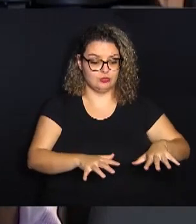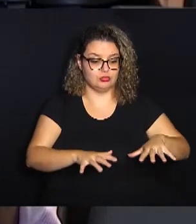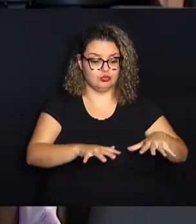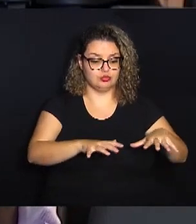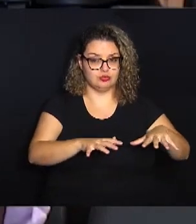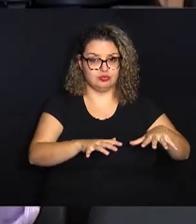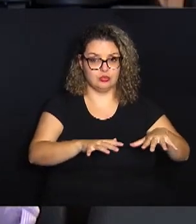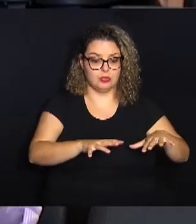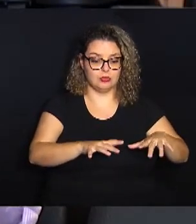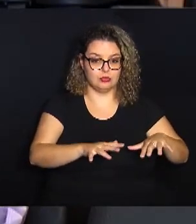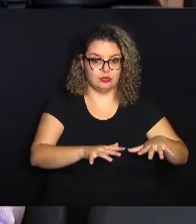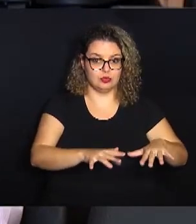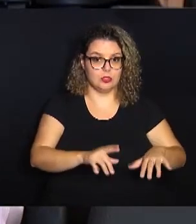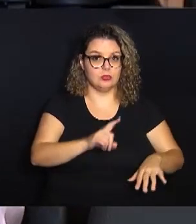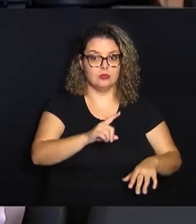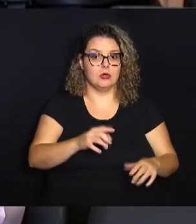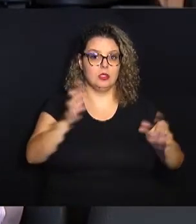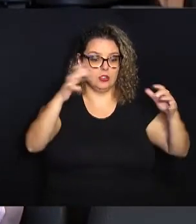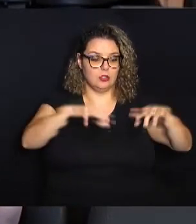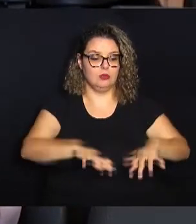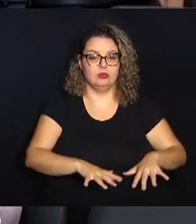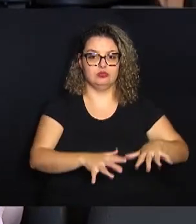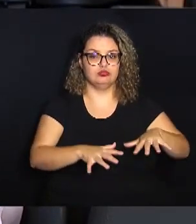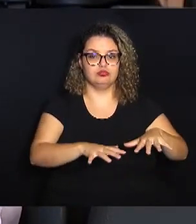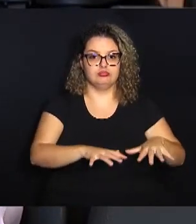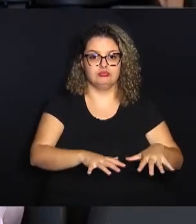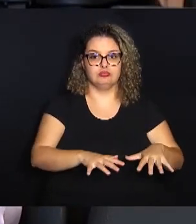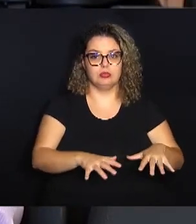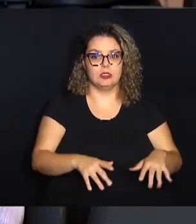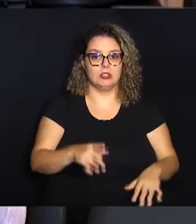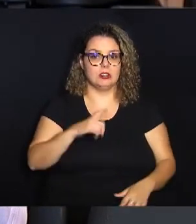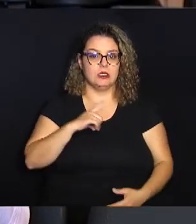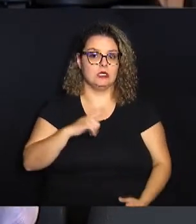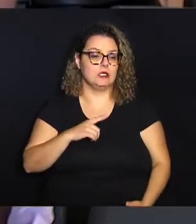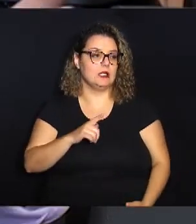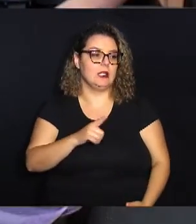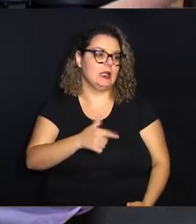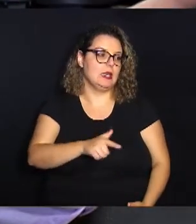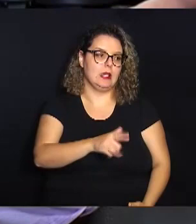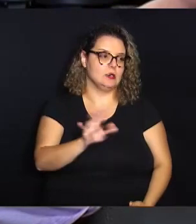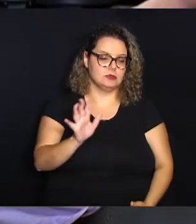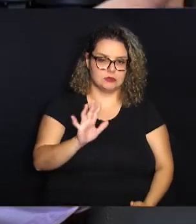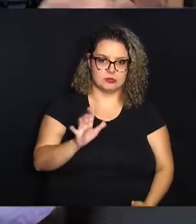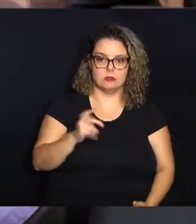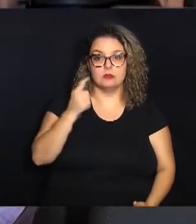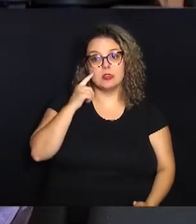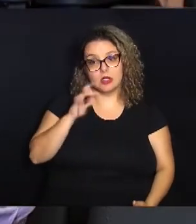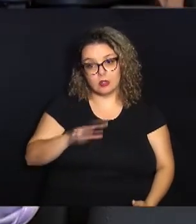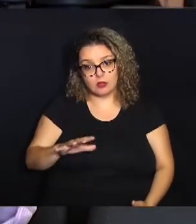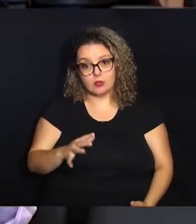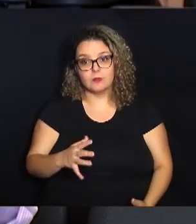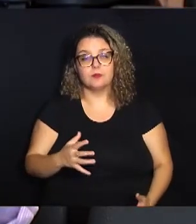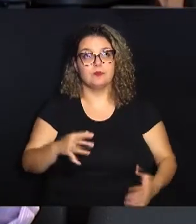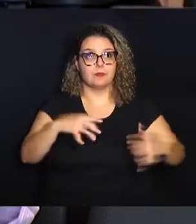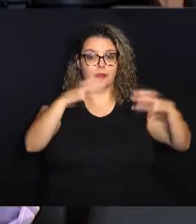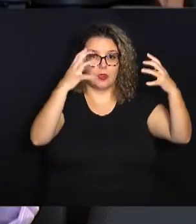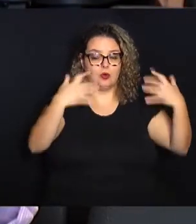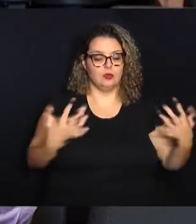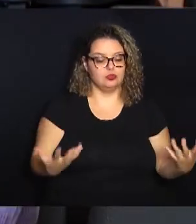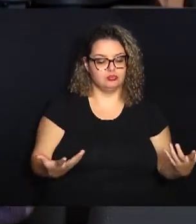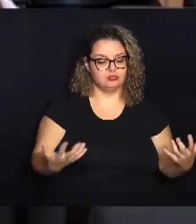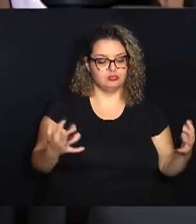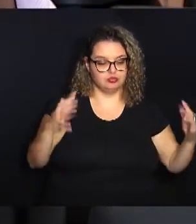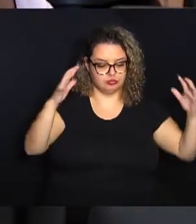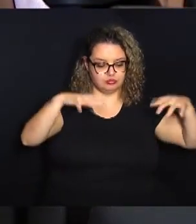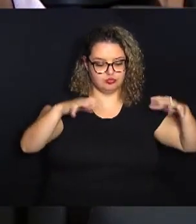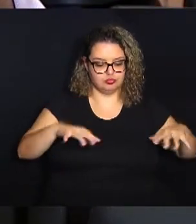não é alagar e criar necessariamente lagos, mas a ideia é que absorva uma parte dessa